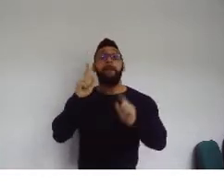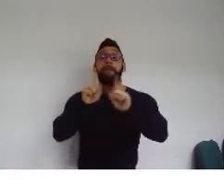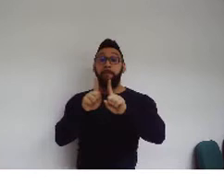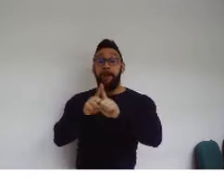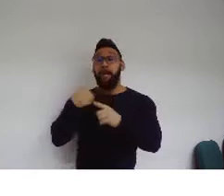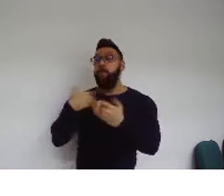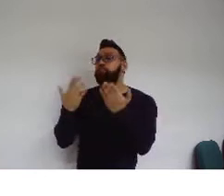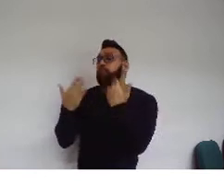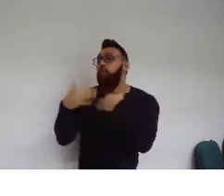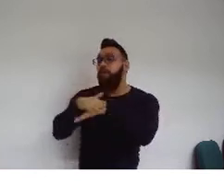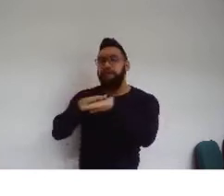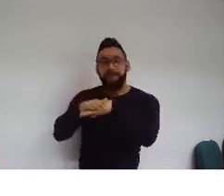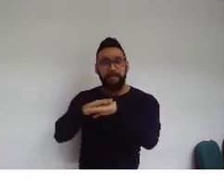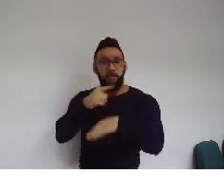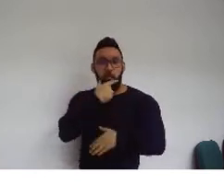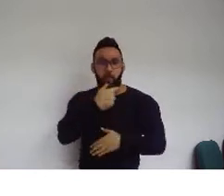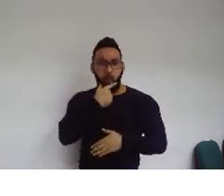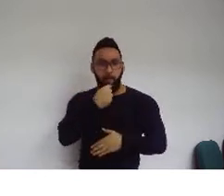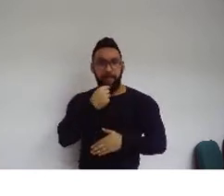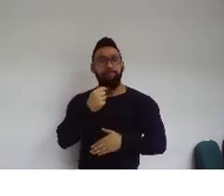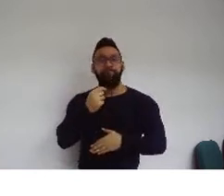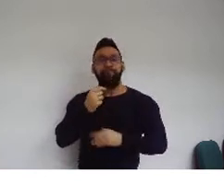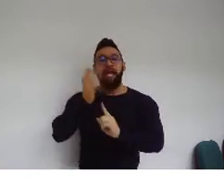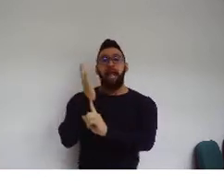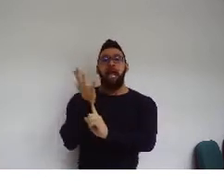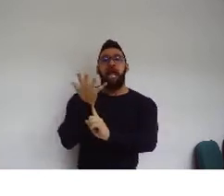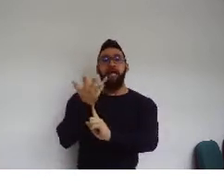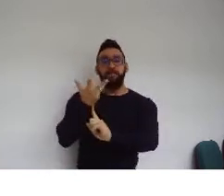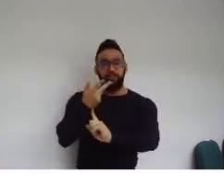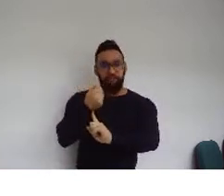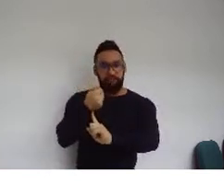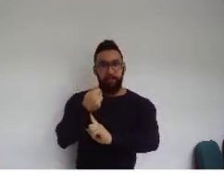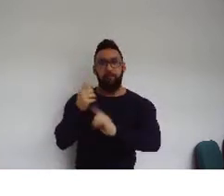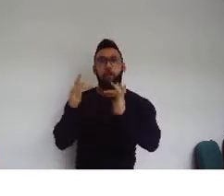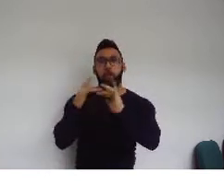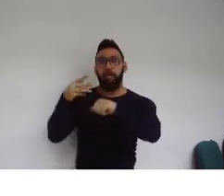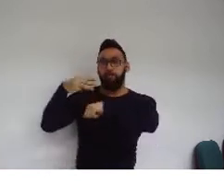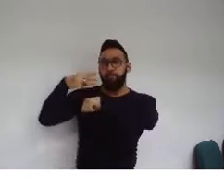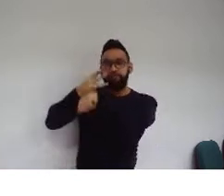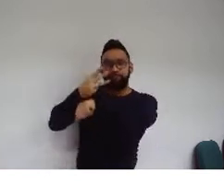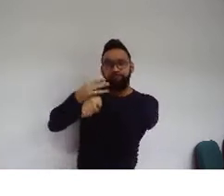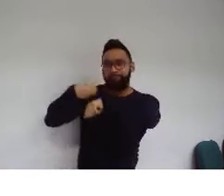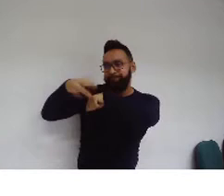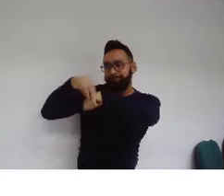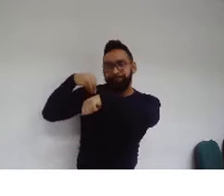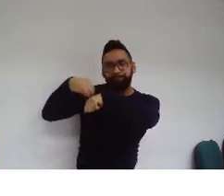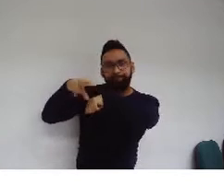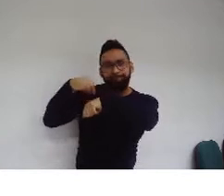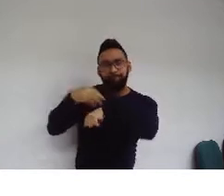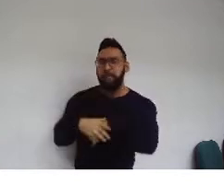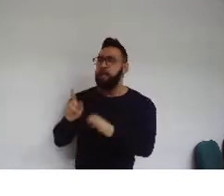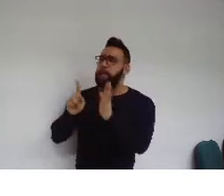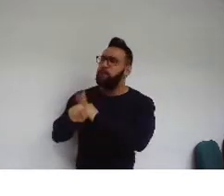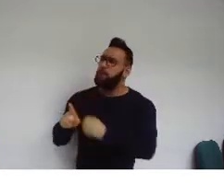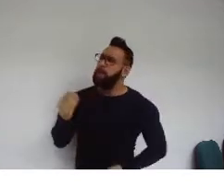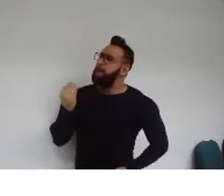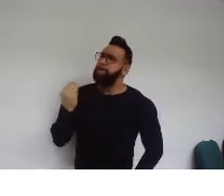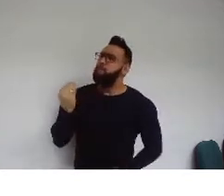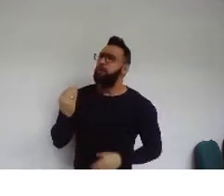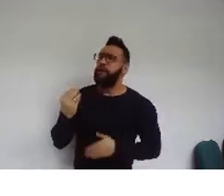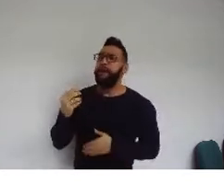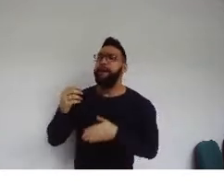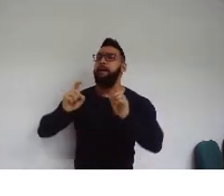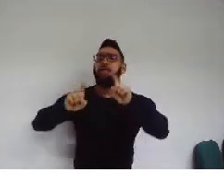conversei, Valdemar, eu conversei pelo WhatsApp. O artista escreve palavras, versos,